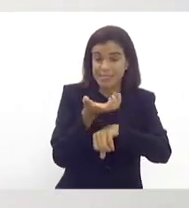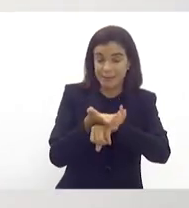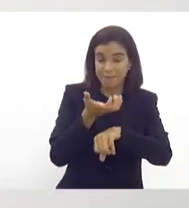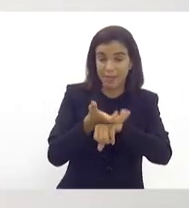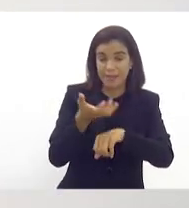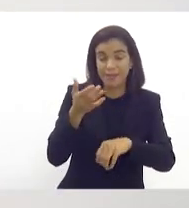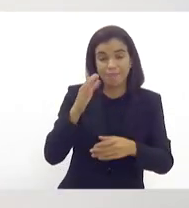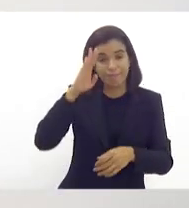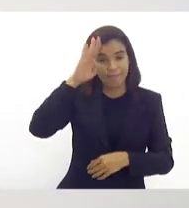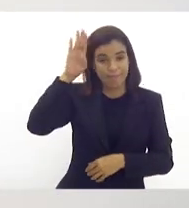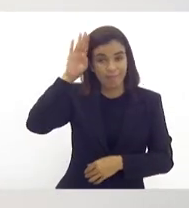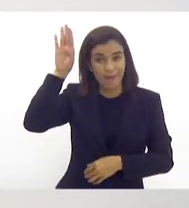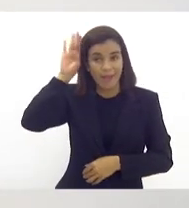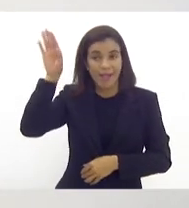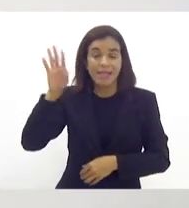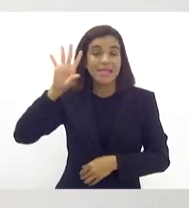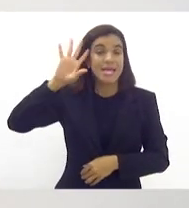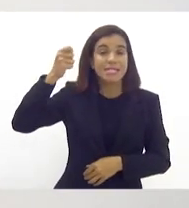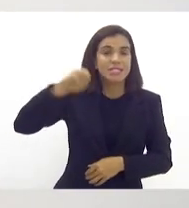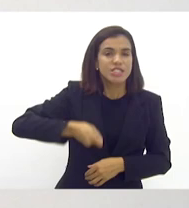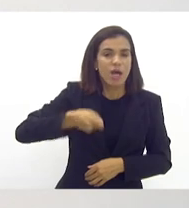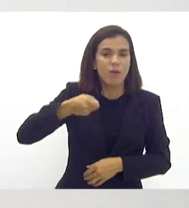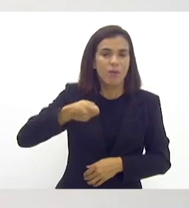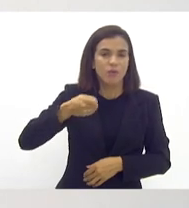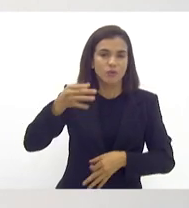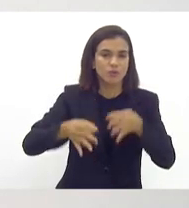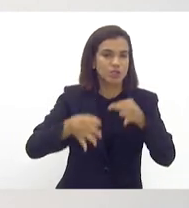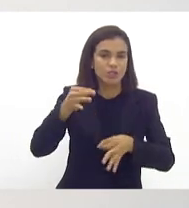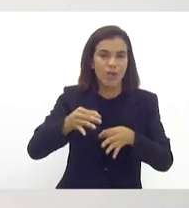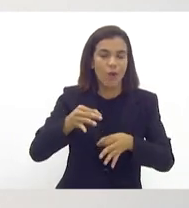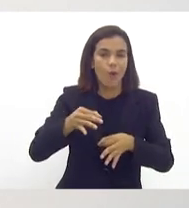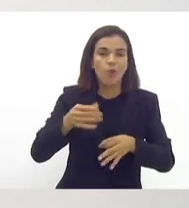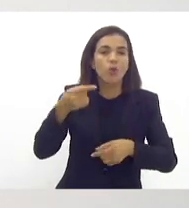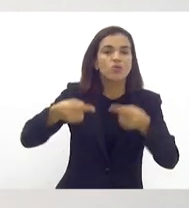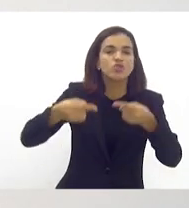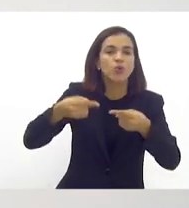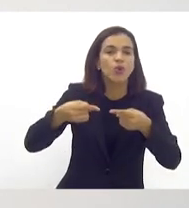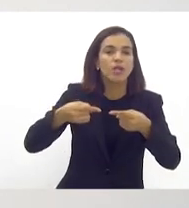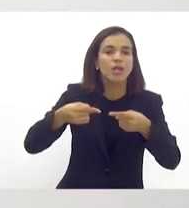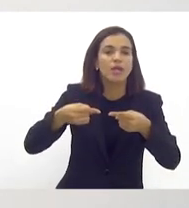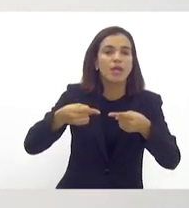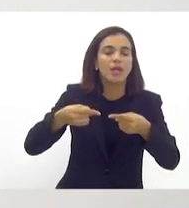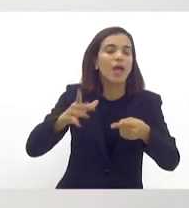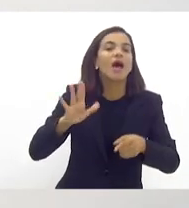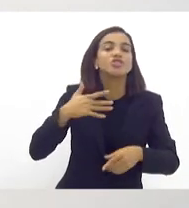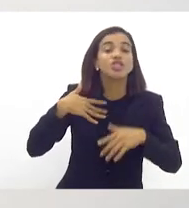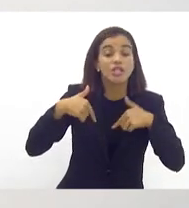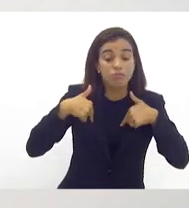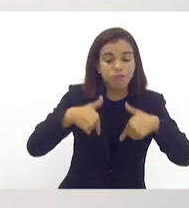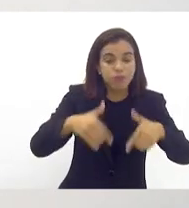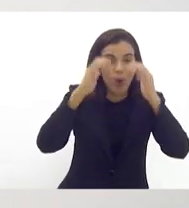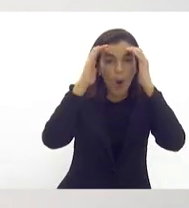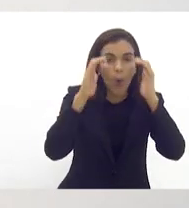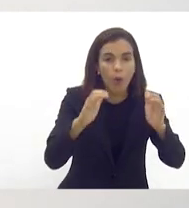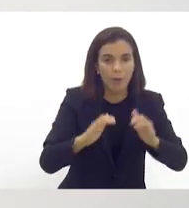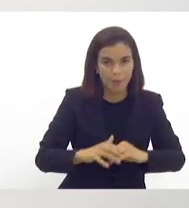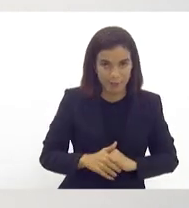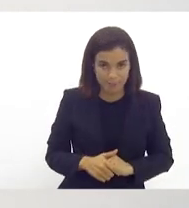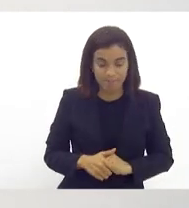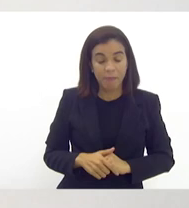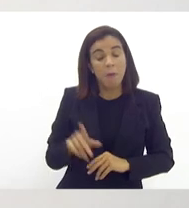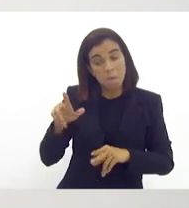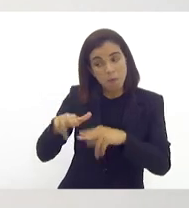decisão judicial não se discute se cumpre ponto eu também sou formado em direito por isso que para mim é inaceitável esse tipo de